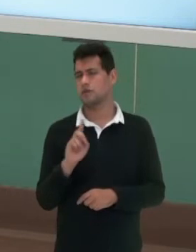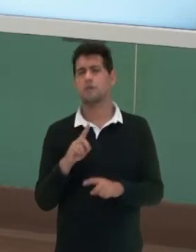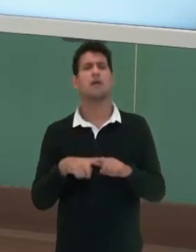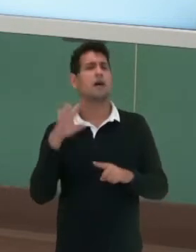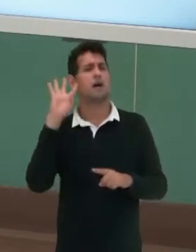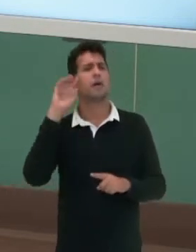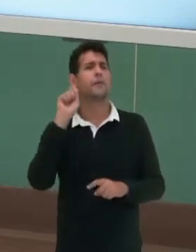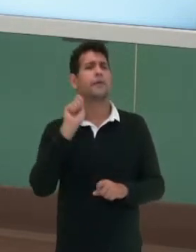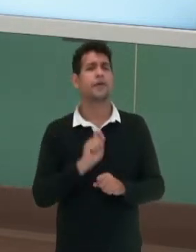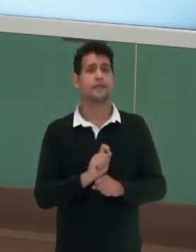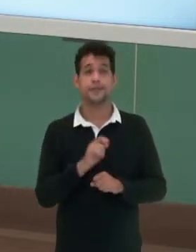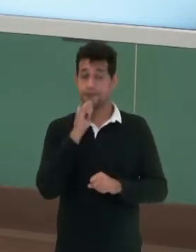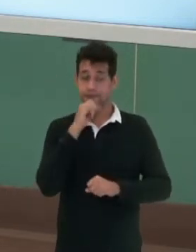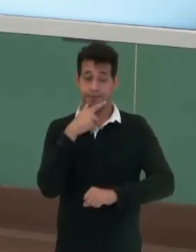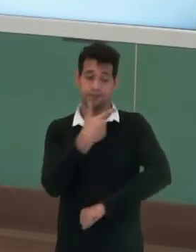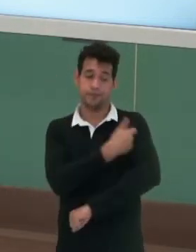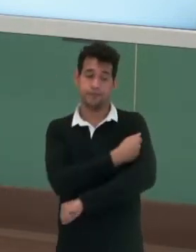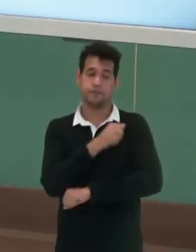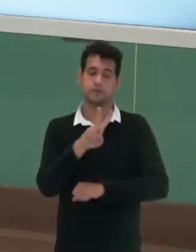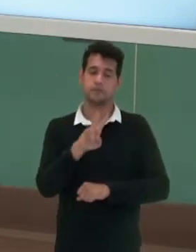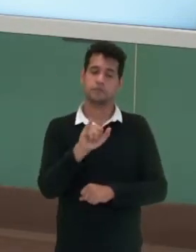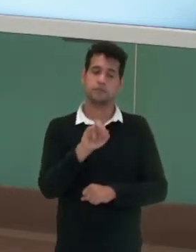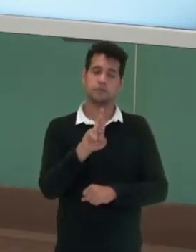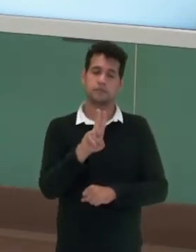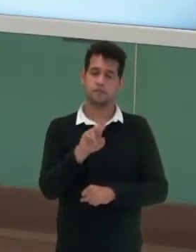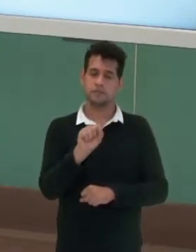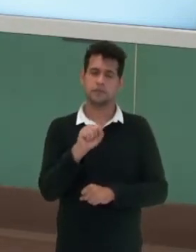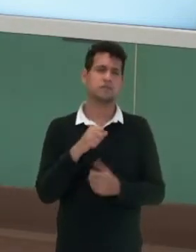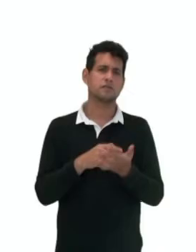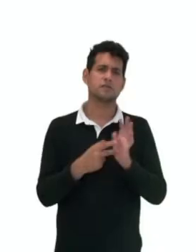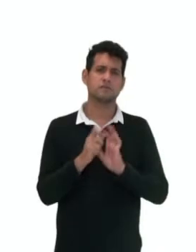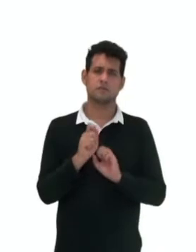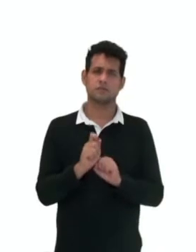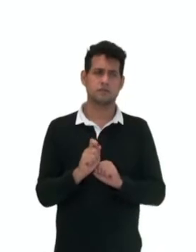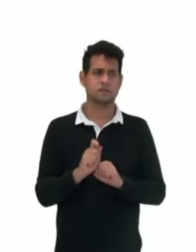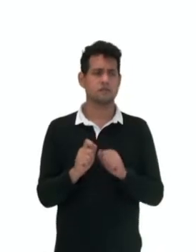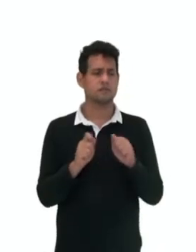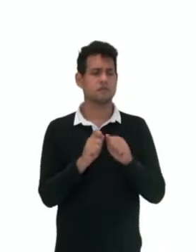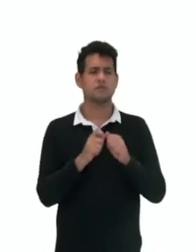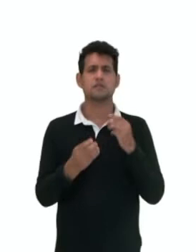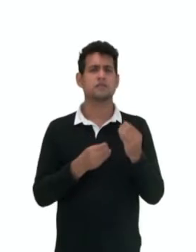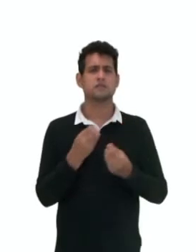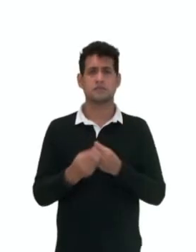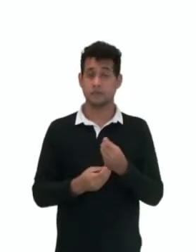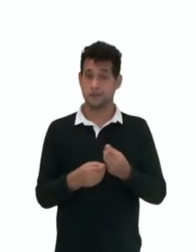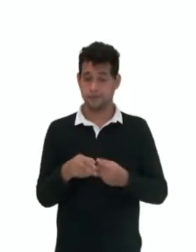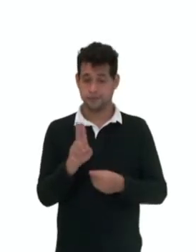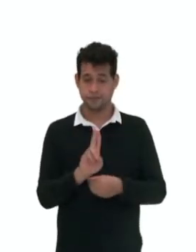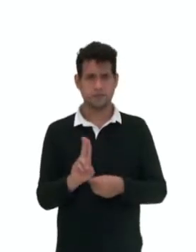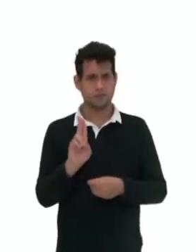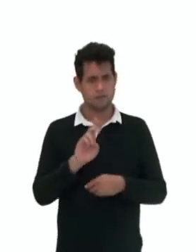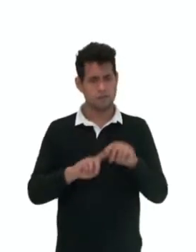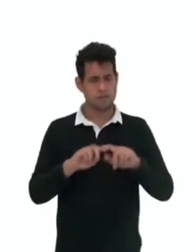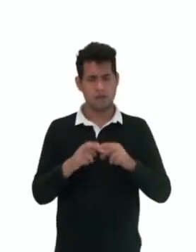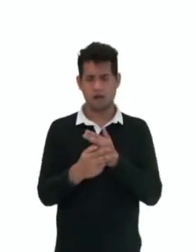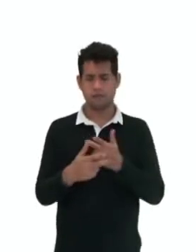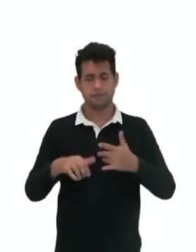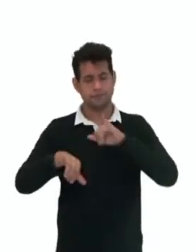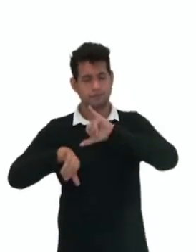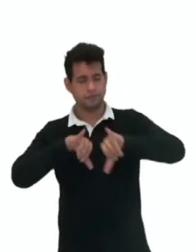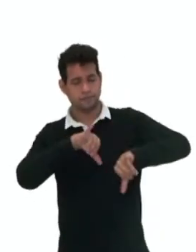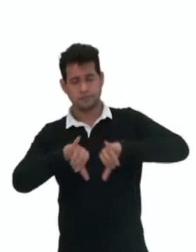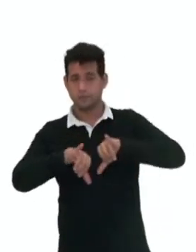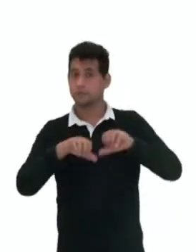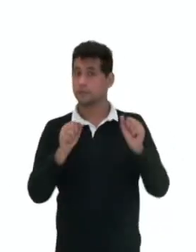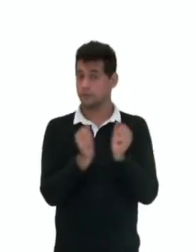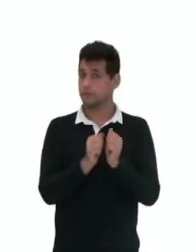que acontece? A vacina de vírus, ela inativado, o que eles fazem? Eles vão colocar produtos químicos